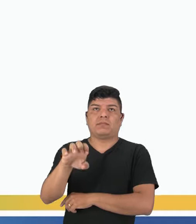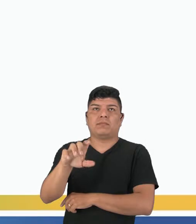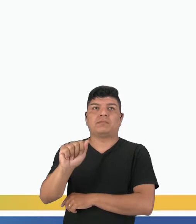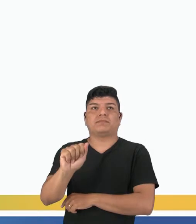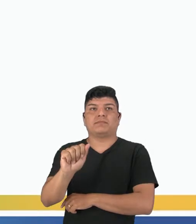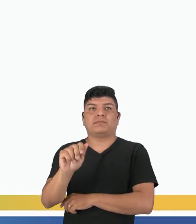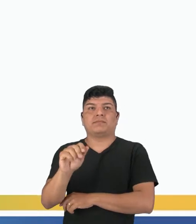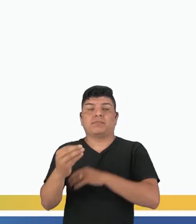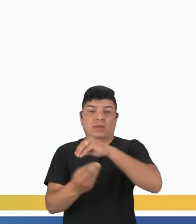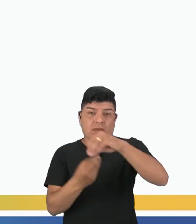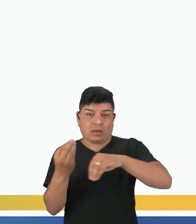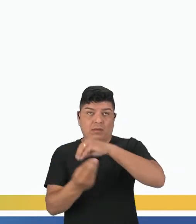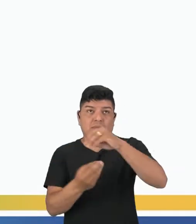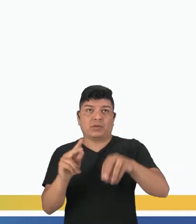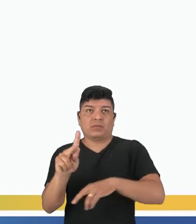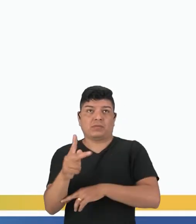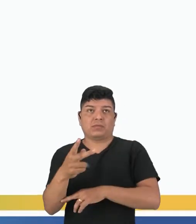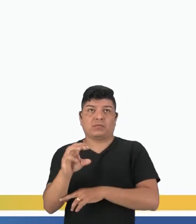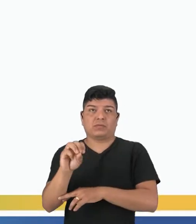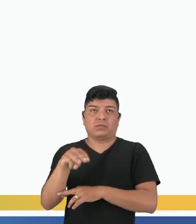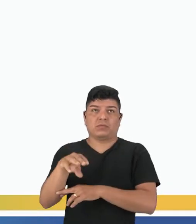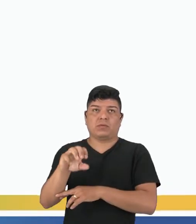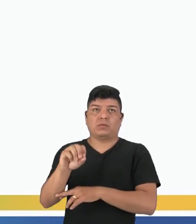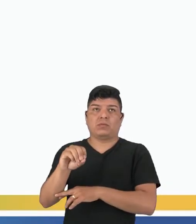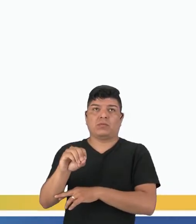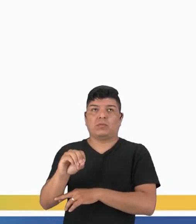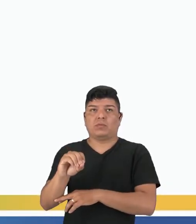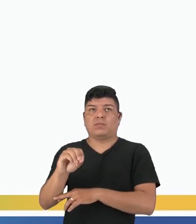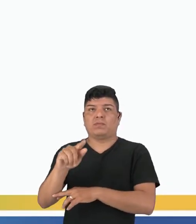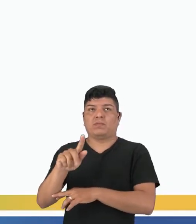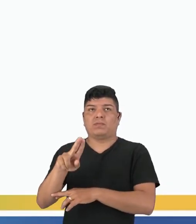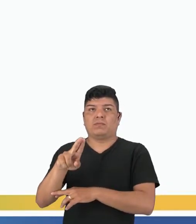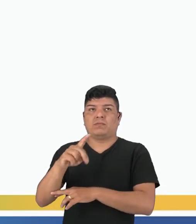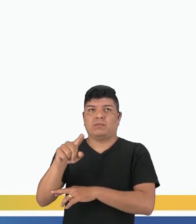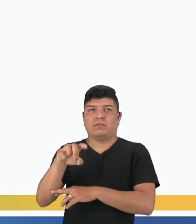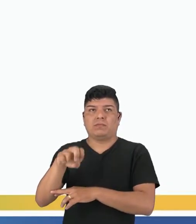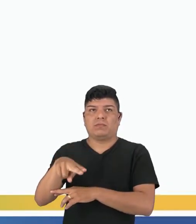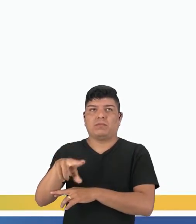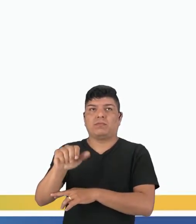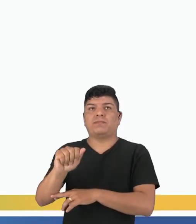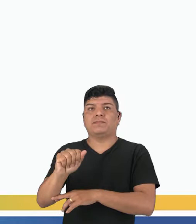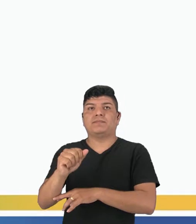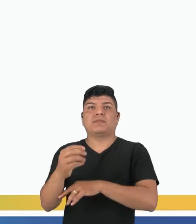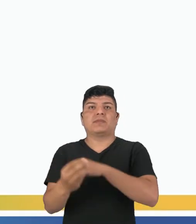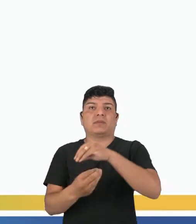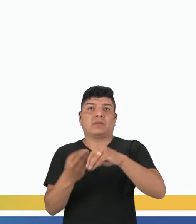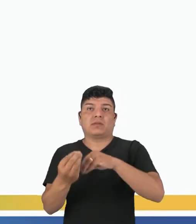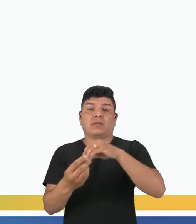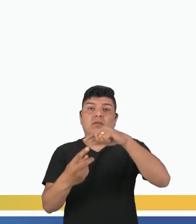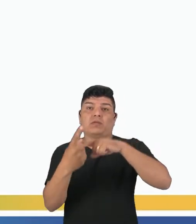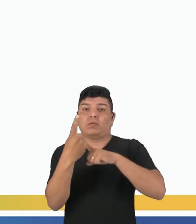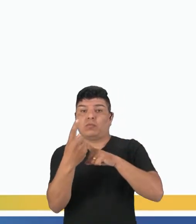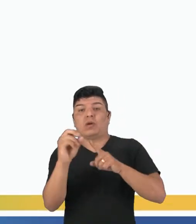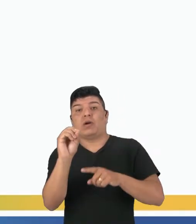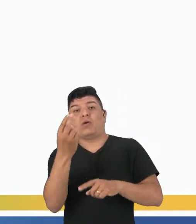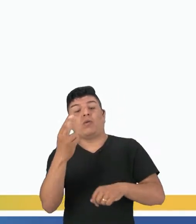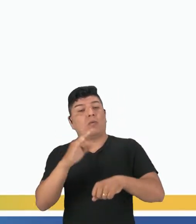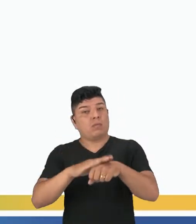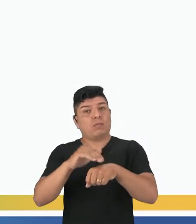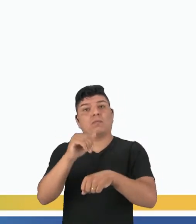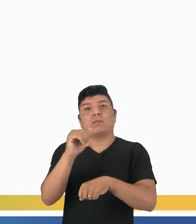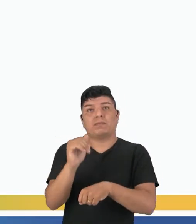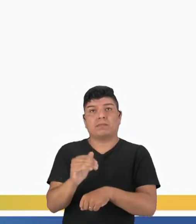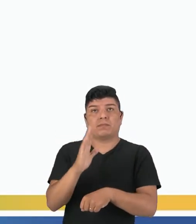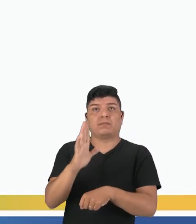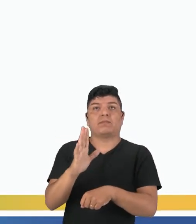mistura homogênea ela é formada por duas ou mais substâncias que, ao entrarem em contato, adquirem um